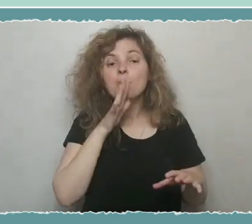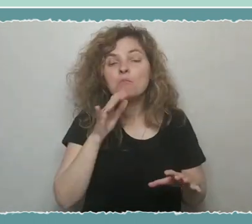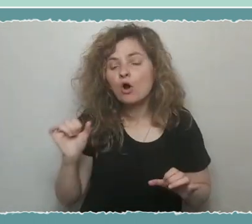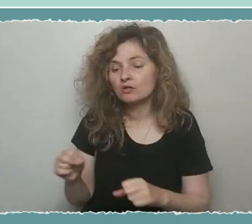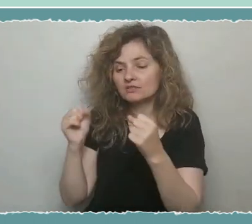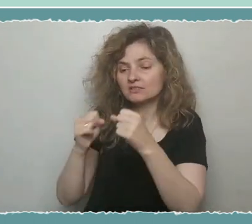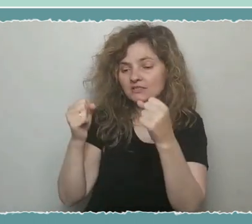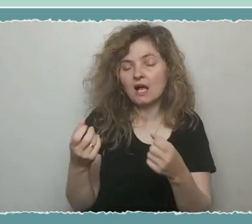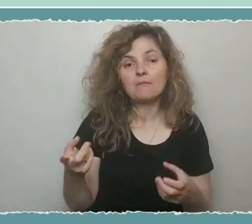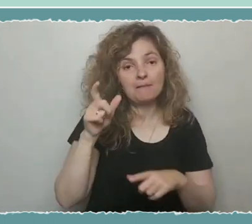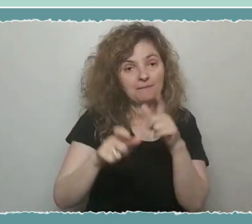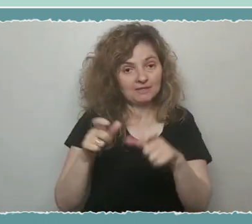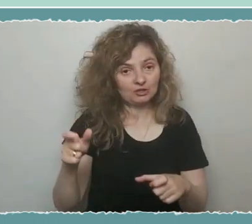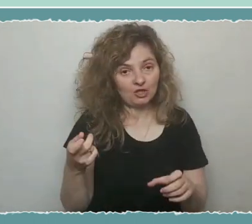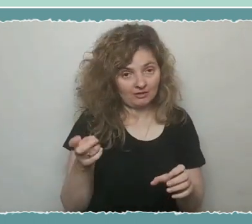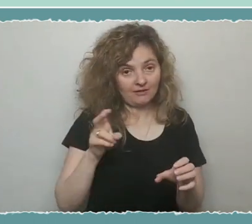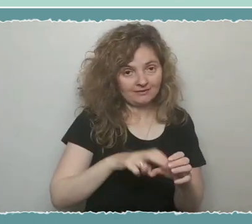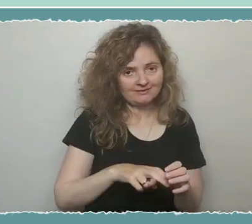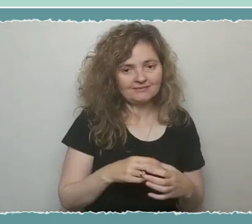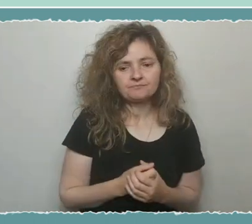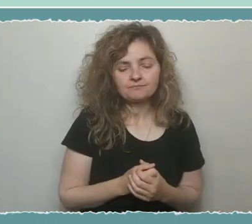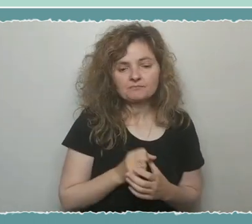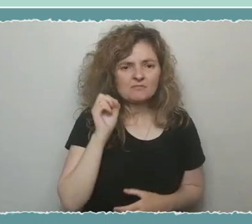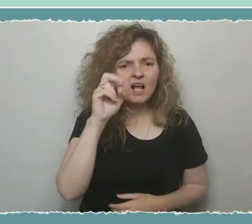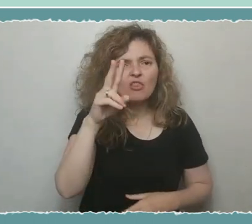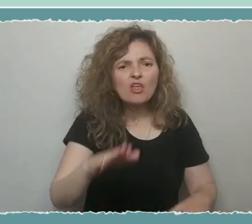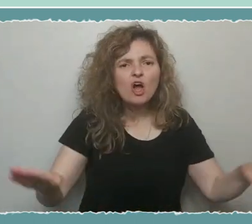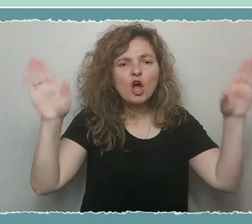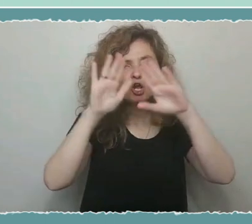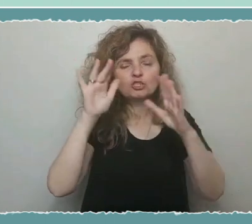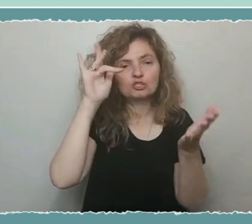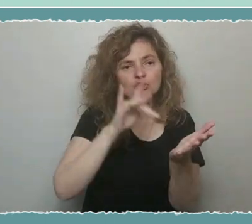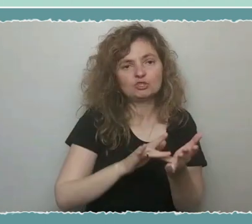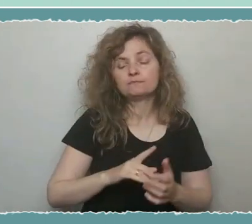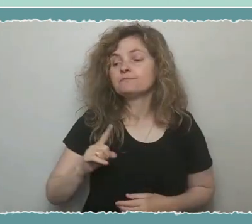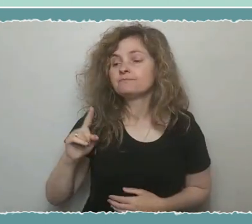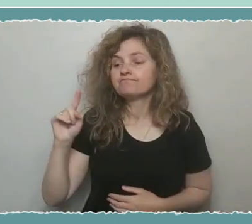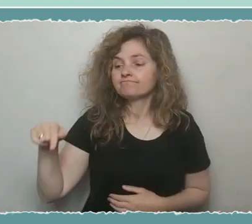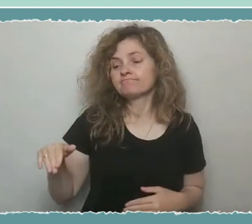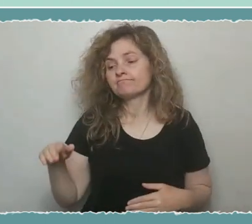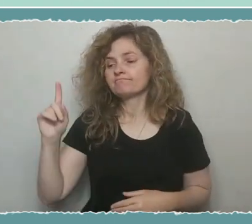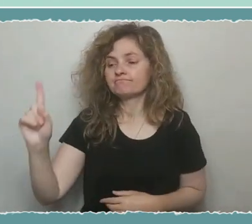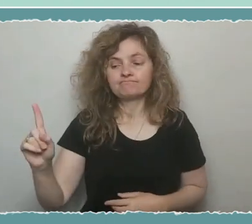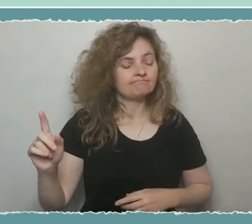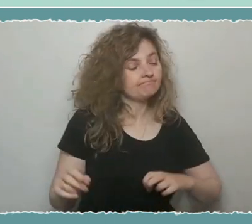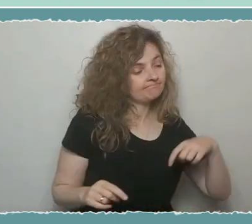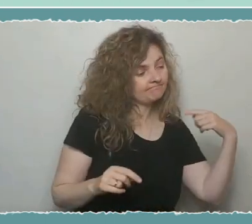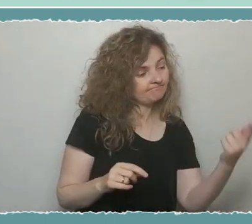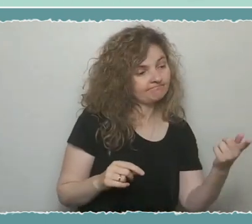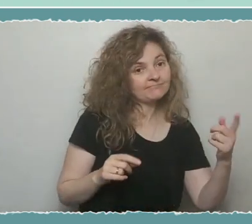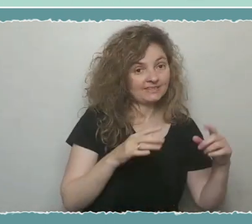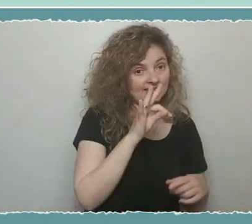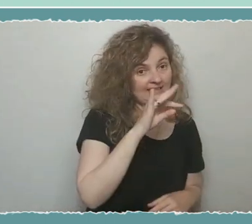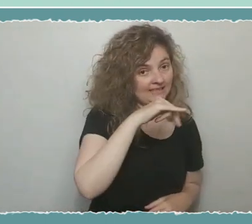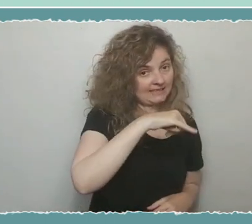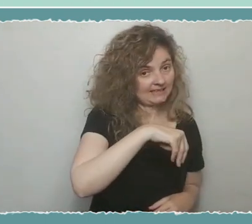a todos os náufragos. E chegaron ali, e xusto nas 12 da noite, está Panchito a unha beira, Tina a